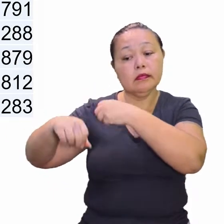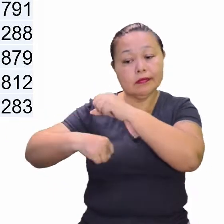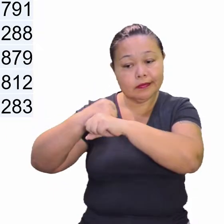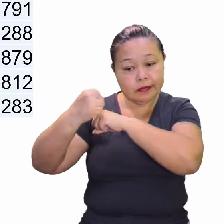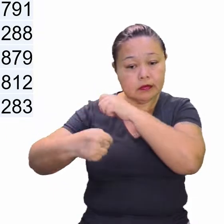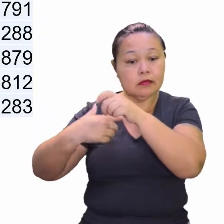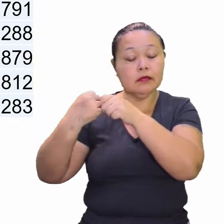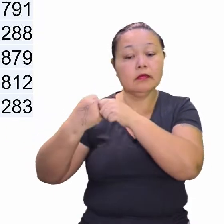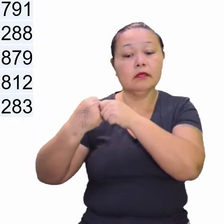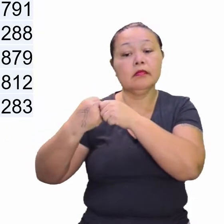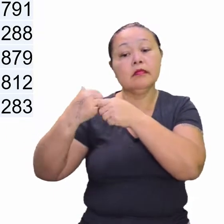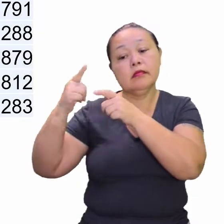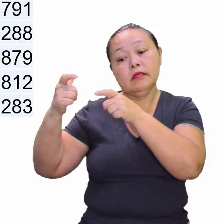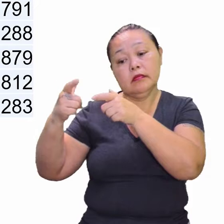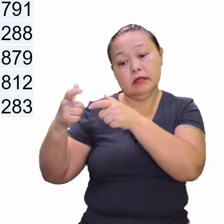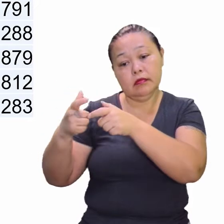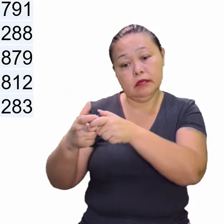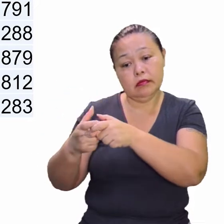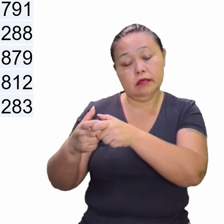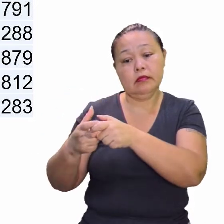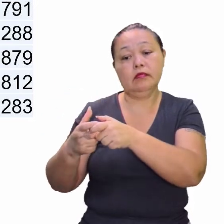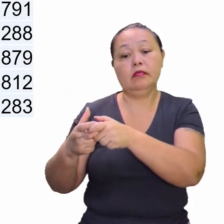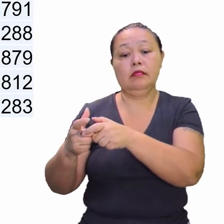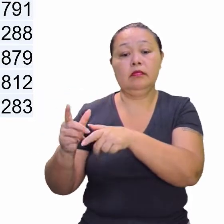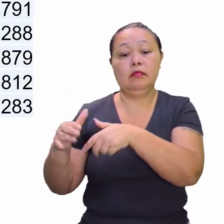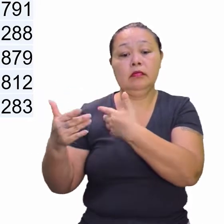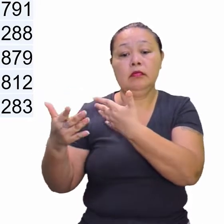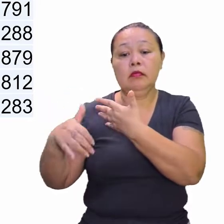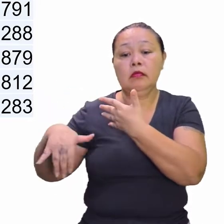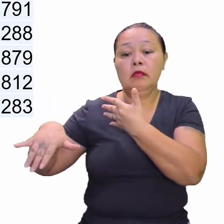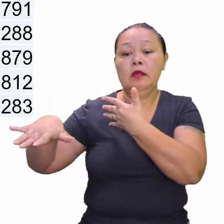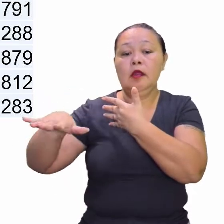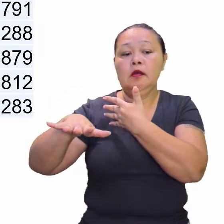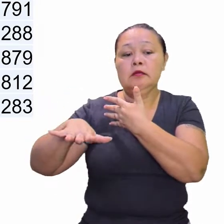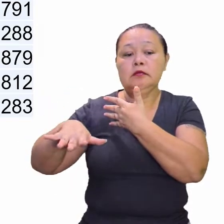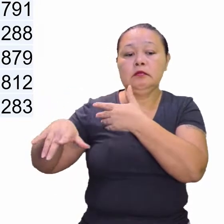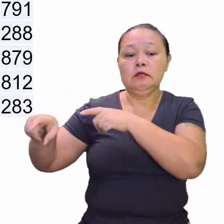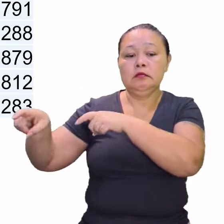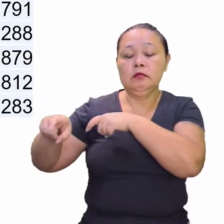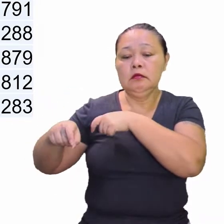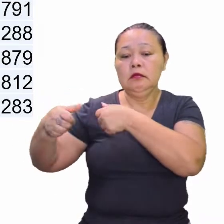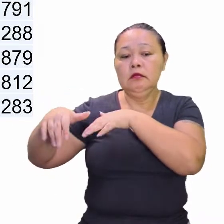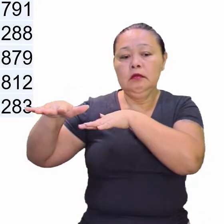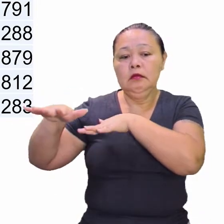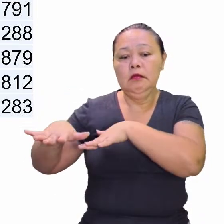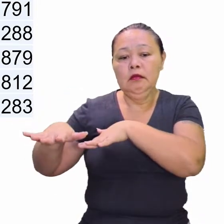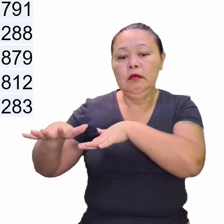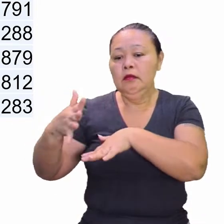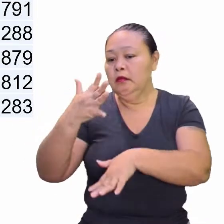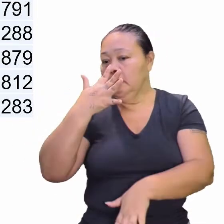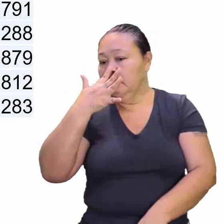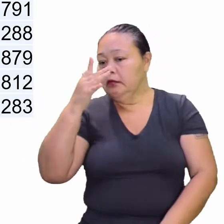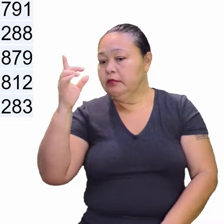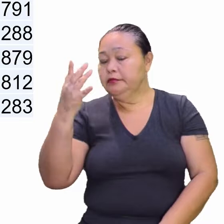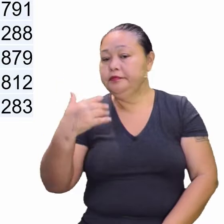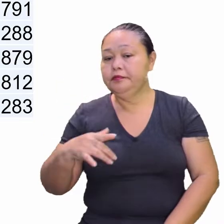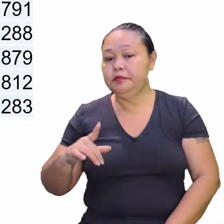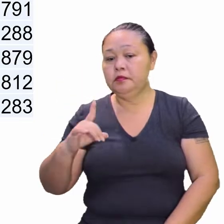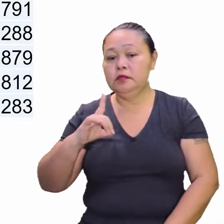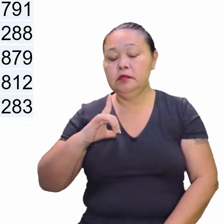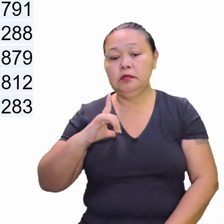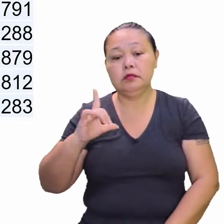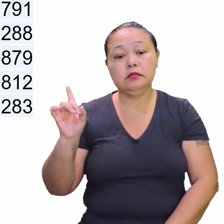tempo ou a diminuição, professor Jorge, dessas lavouras, a partir da observação do mapa?